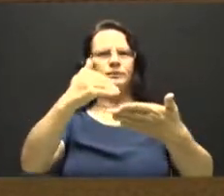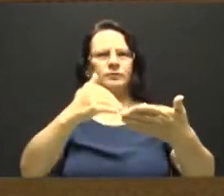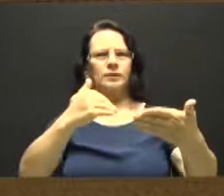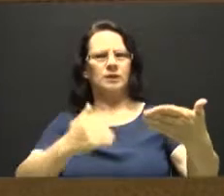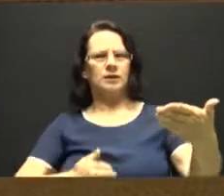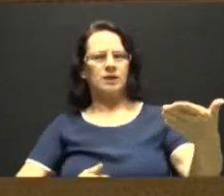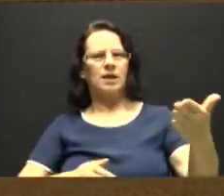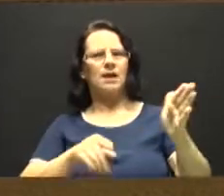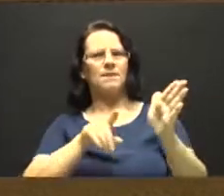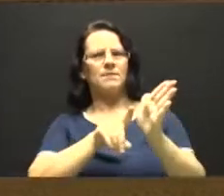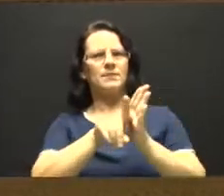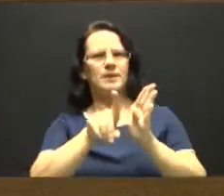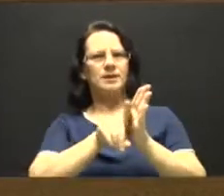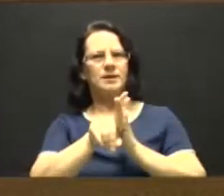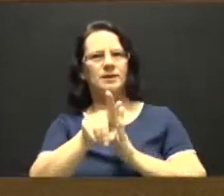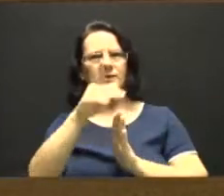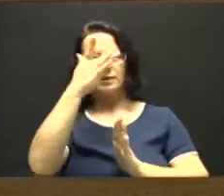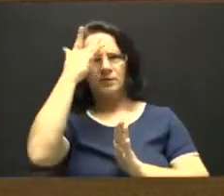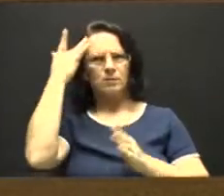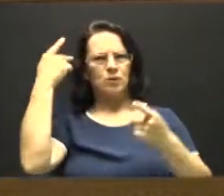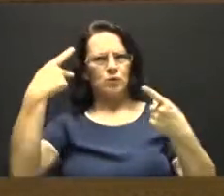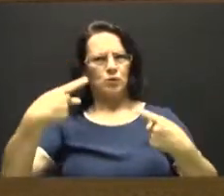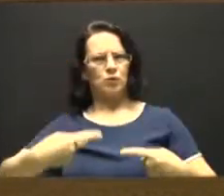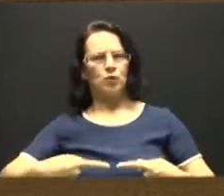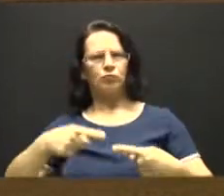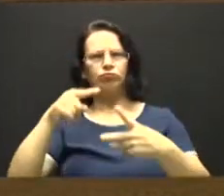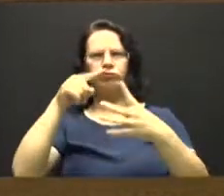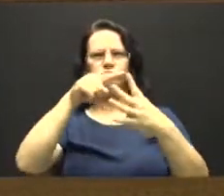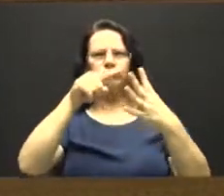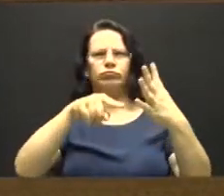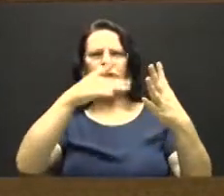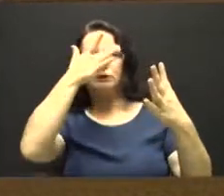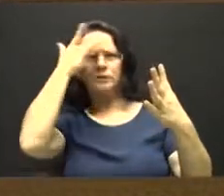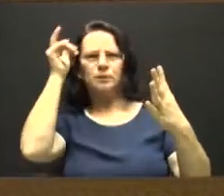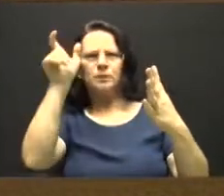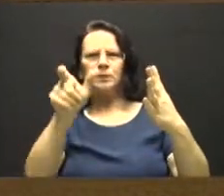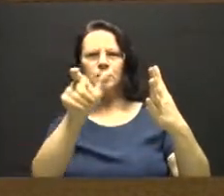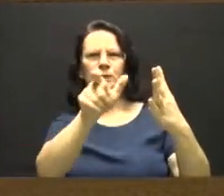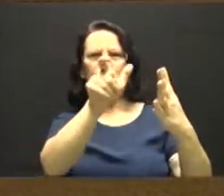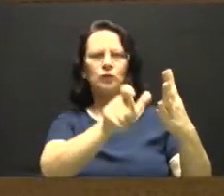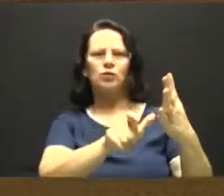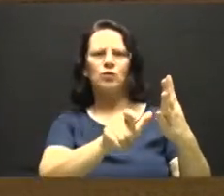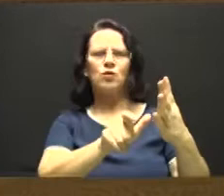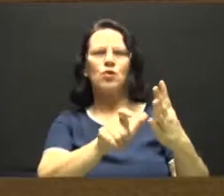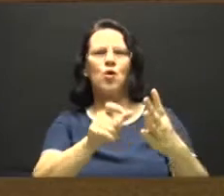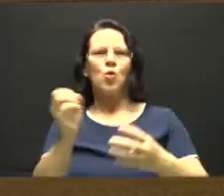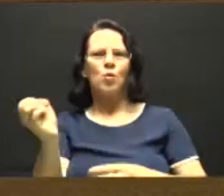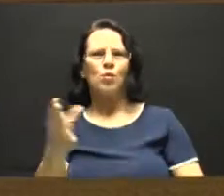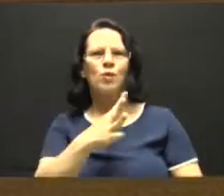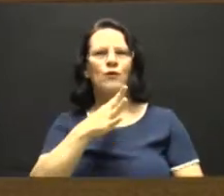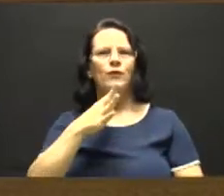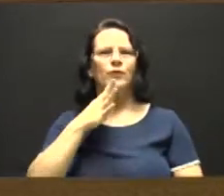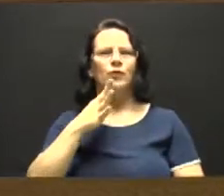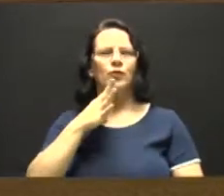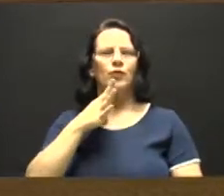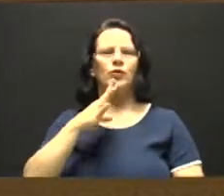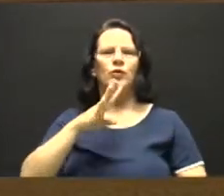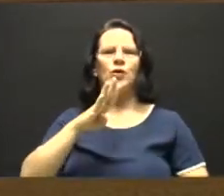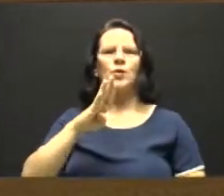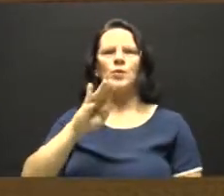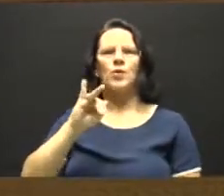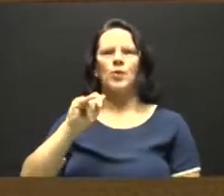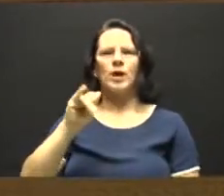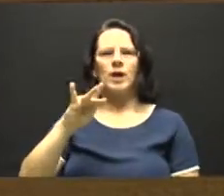pesquisa em seres humanos os primeiros pilares para o estabelecimento de uma nova ciência à bioética